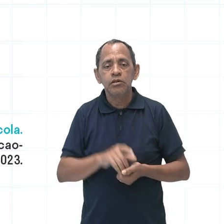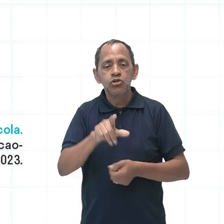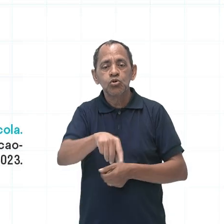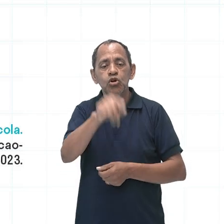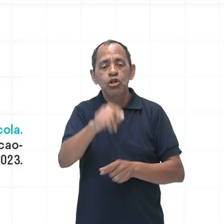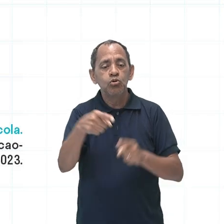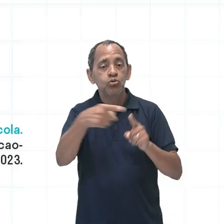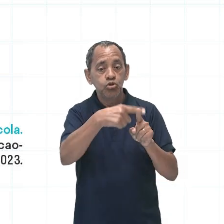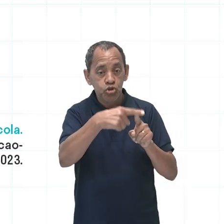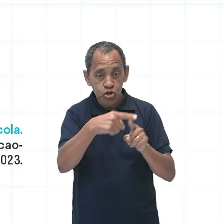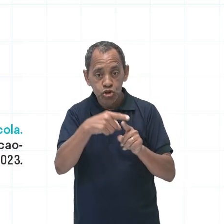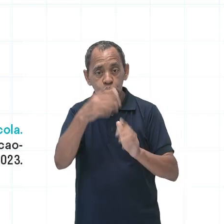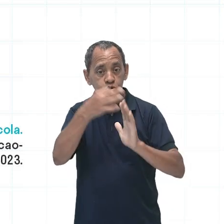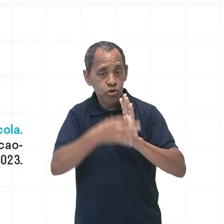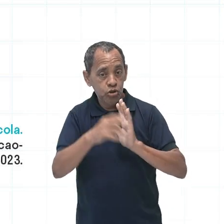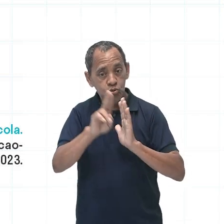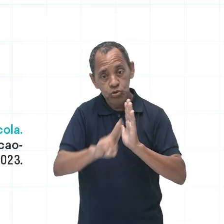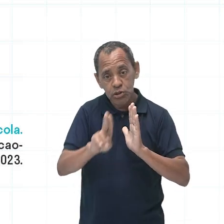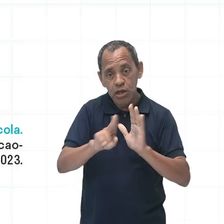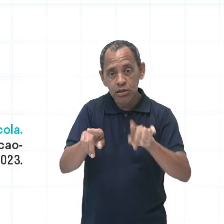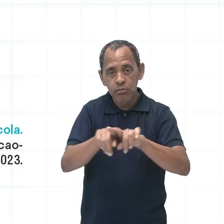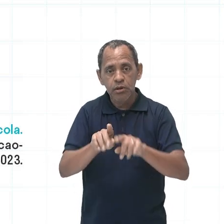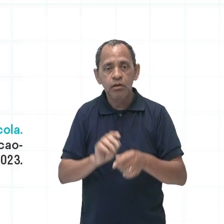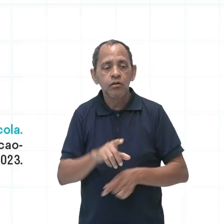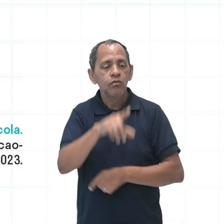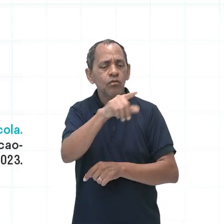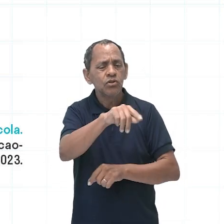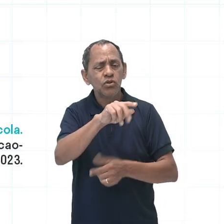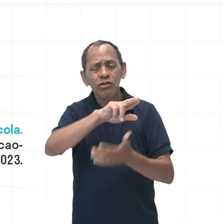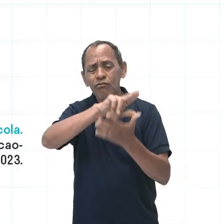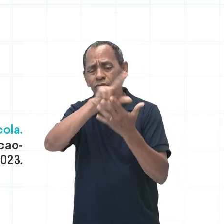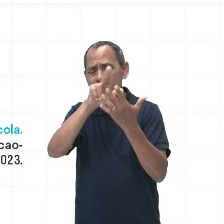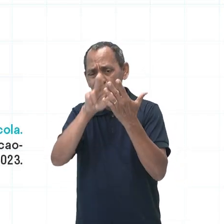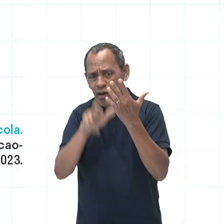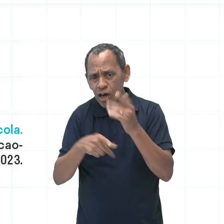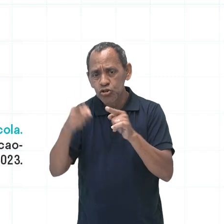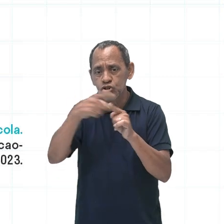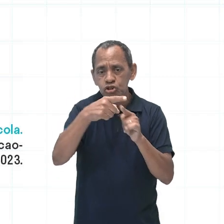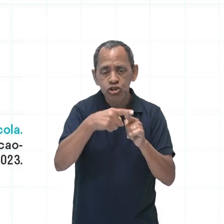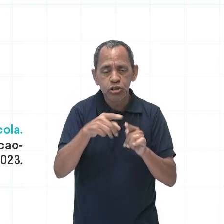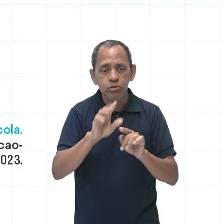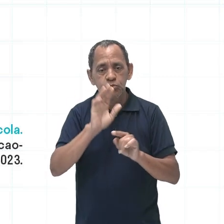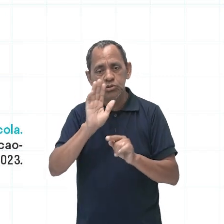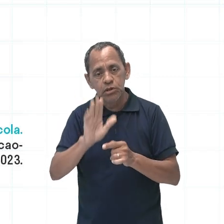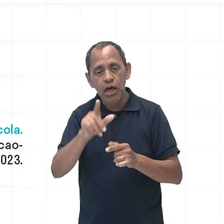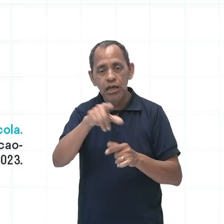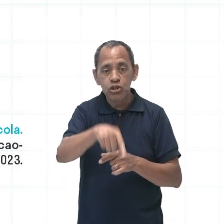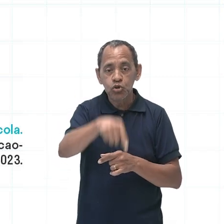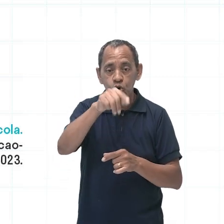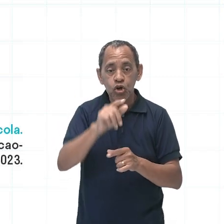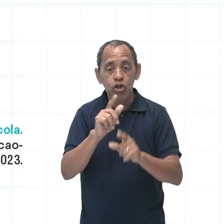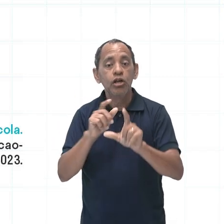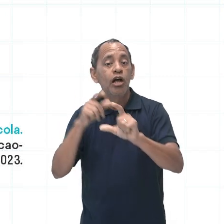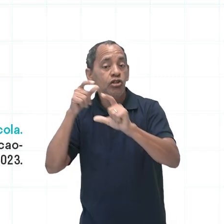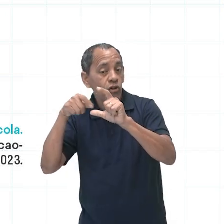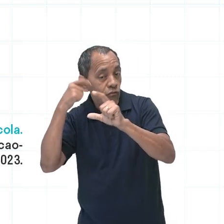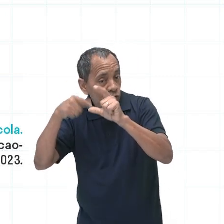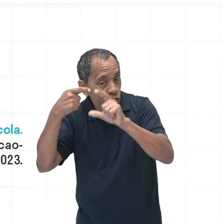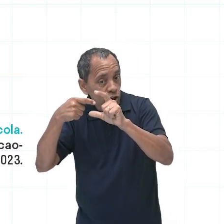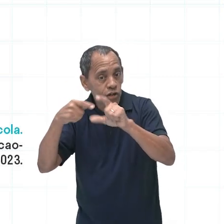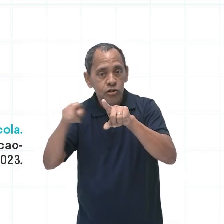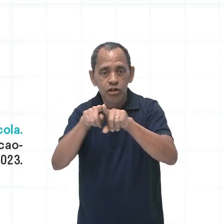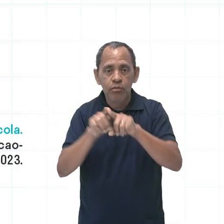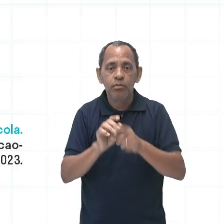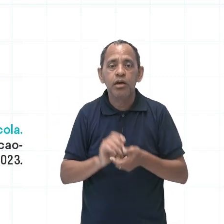ser utilizado. Então, percebo que foram escolhidos vários. Nós tivemos a escolha de vídeo, certo?